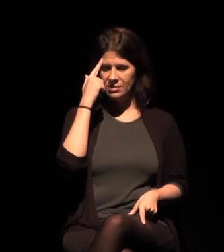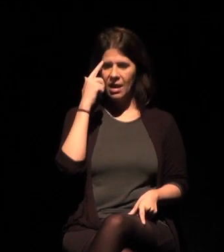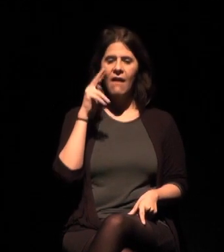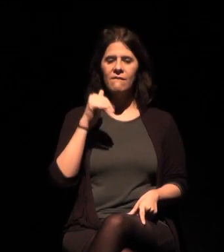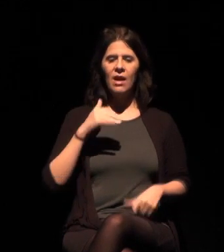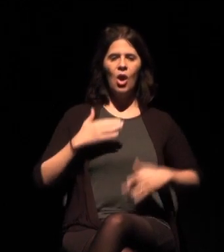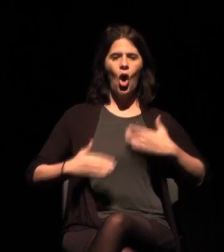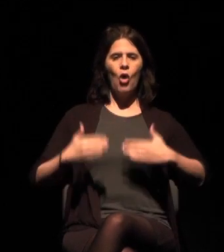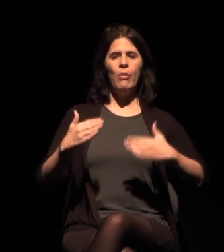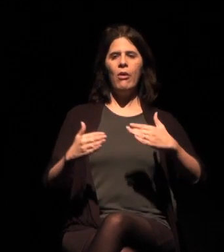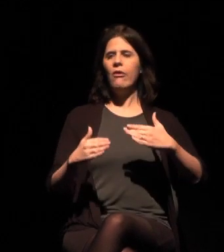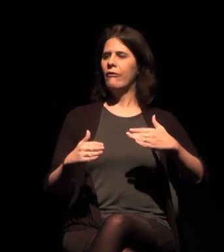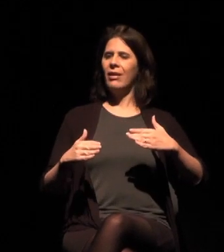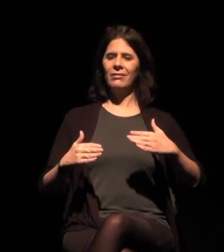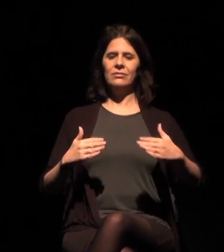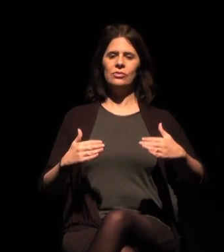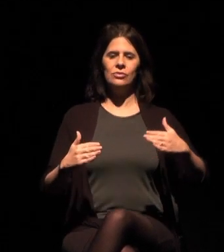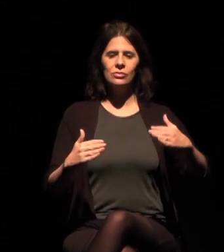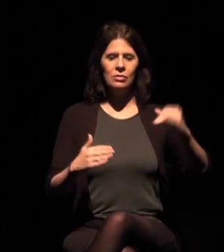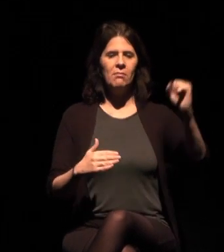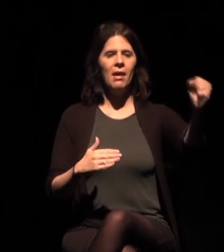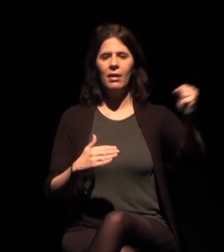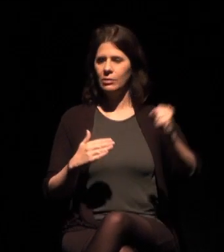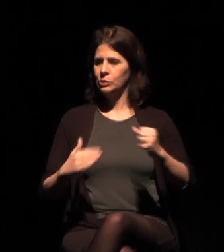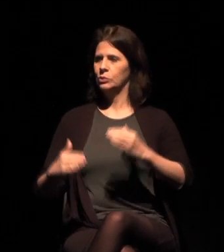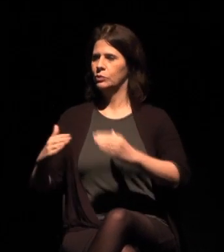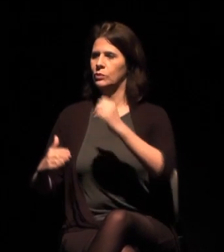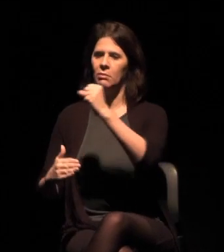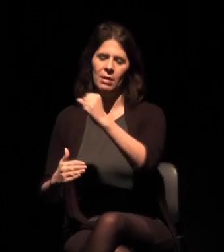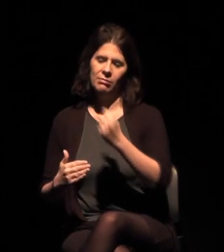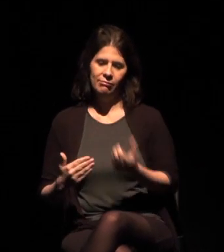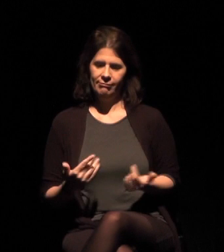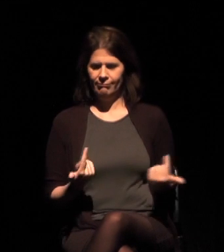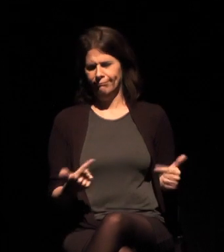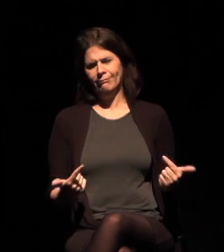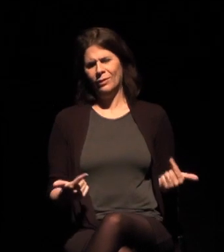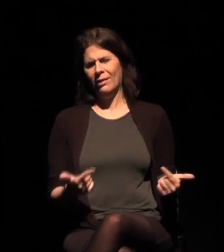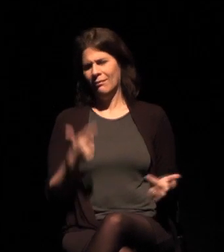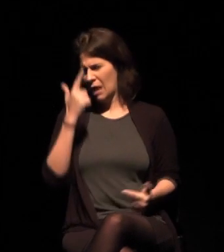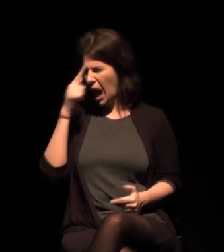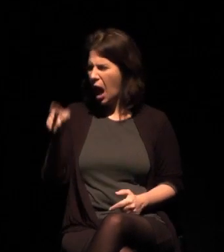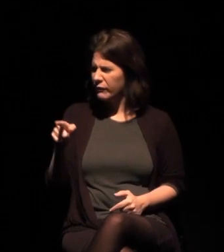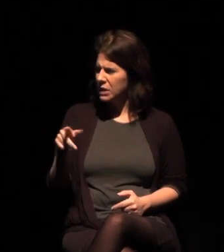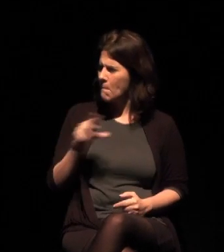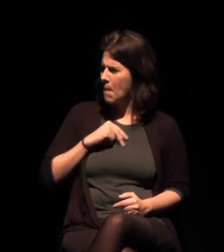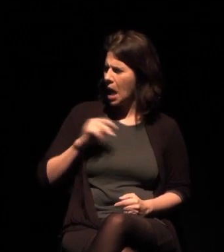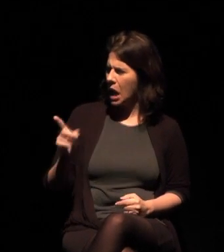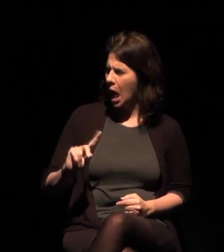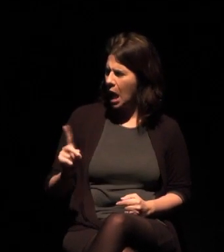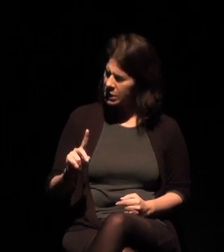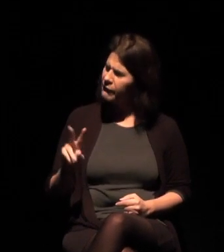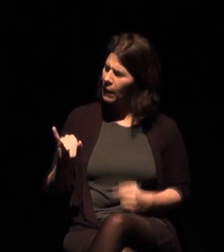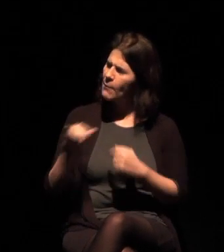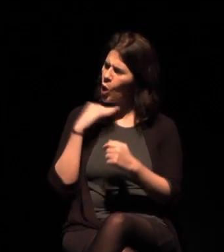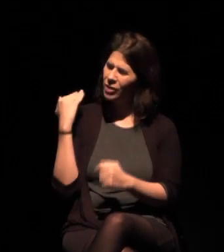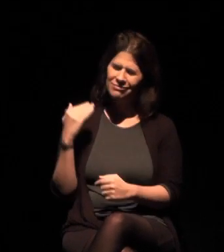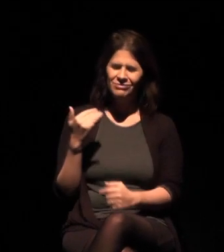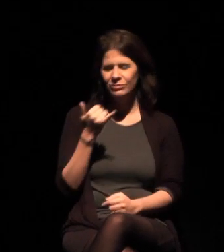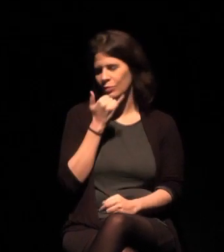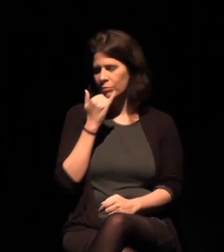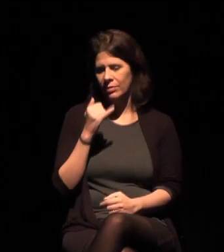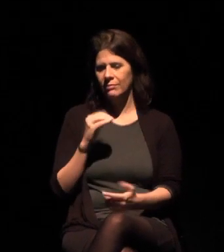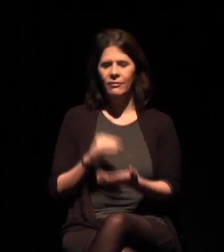matando gente outros decidindo que o ser humano merece vivendo isso num está muito distante do que a gente está vendo na área tecnologia